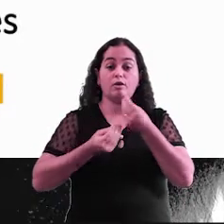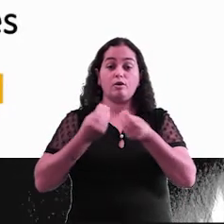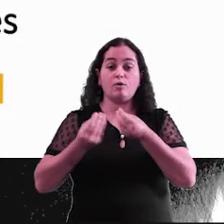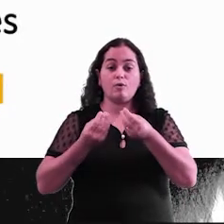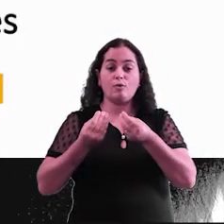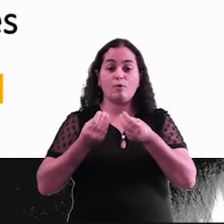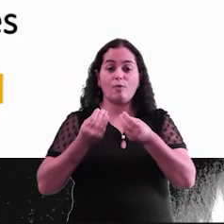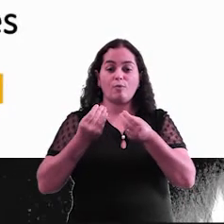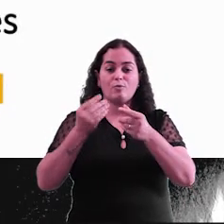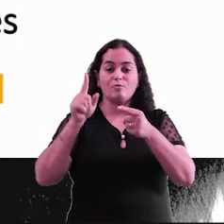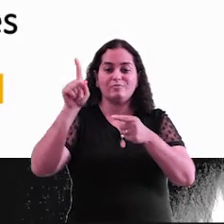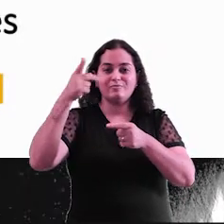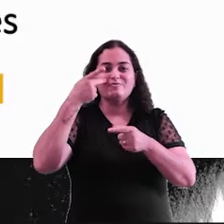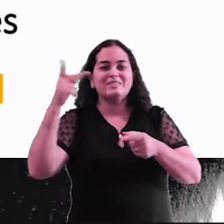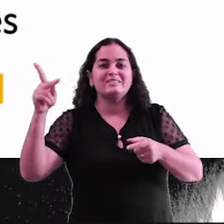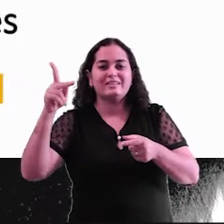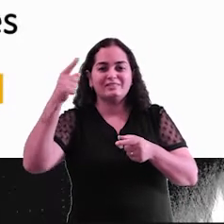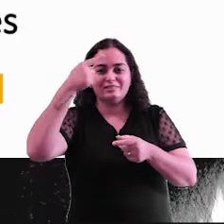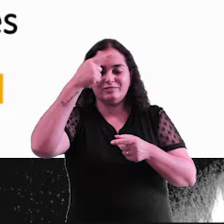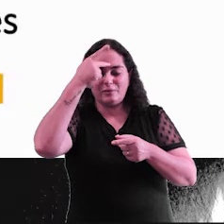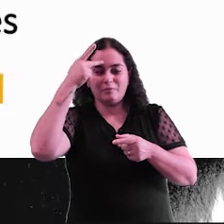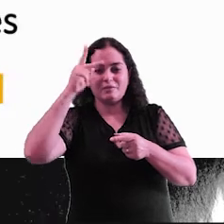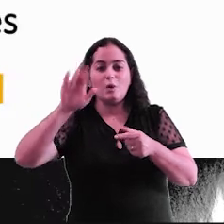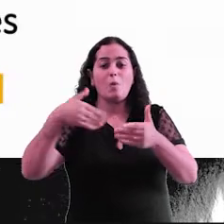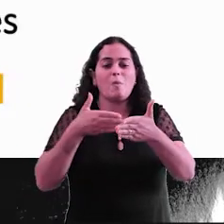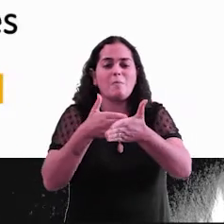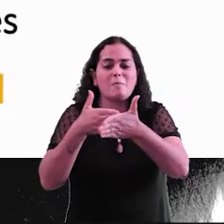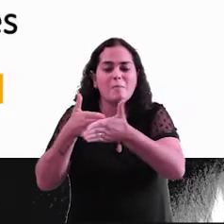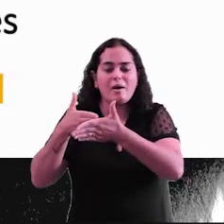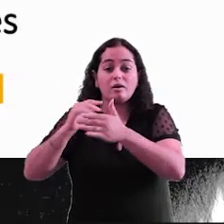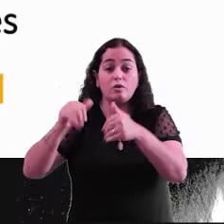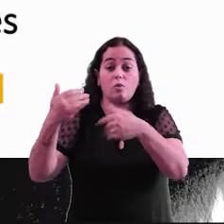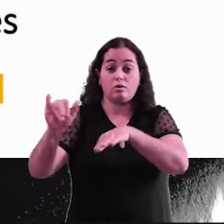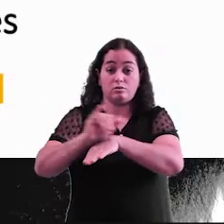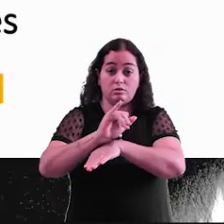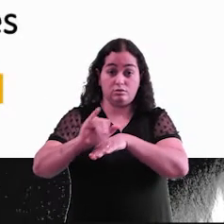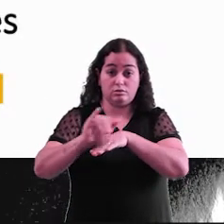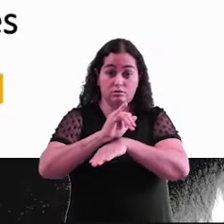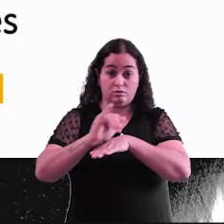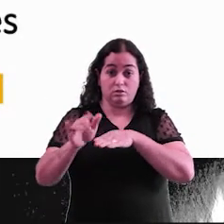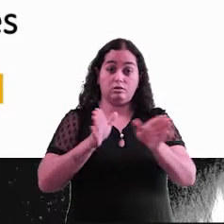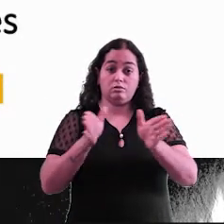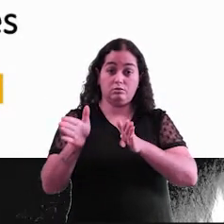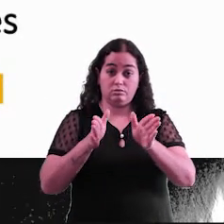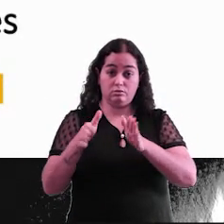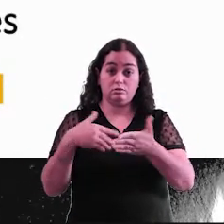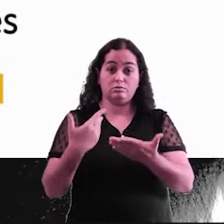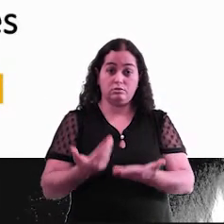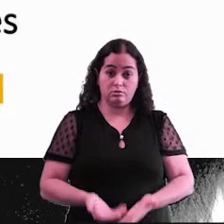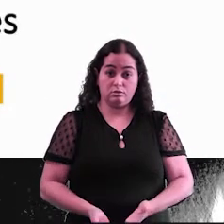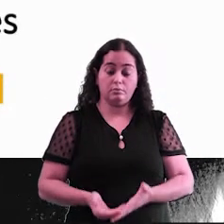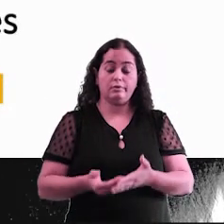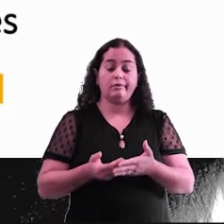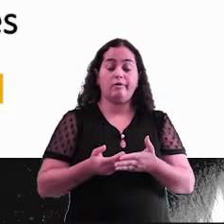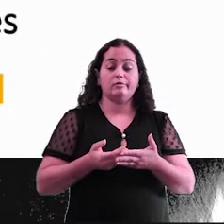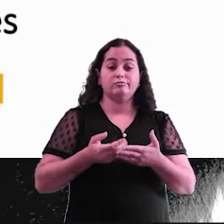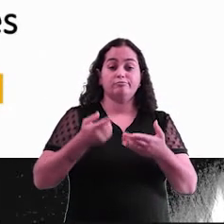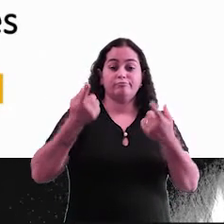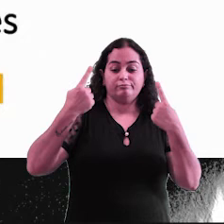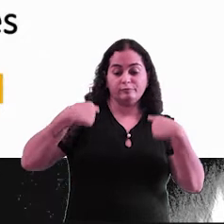estratégias de acessibilidade física, atitudinal, comunicacional, que são utilizadas